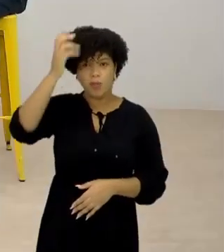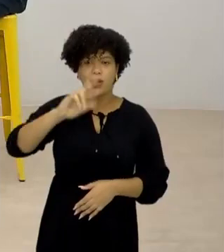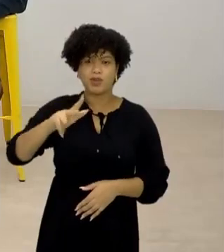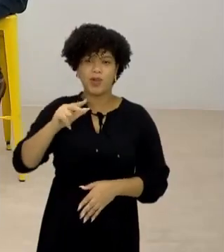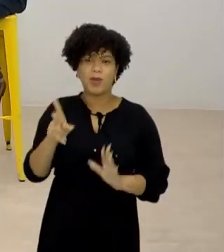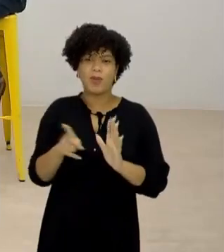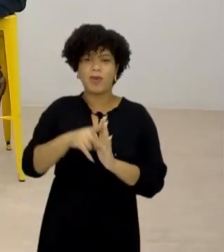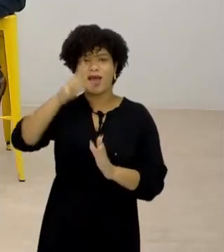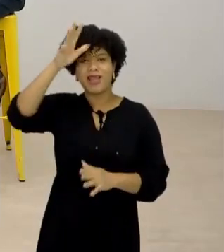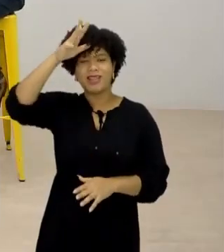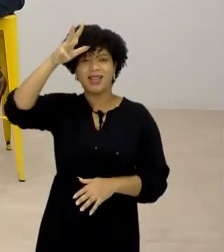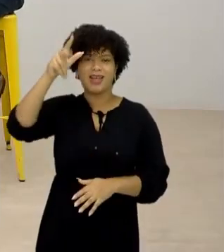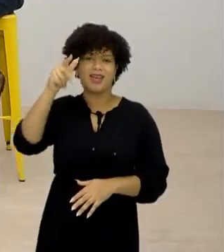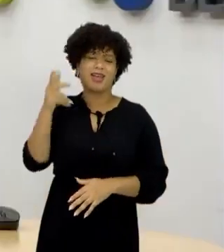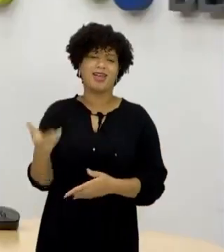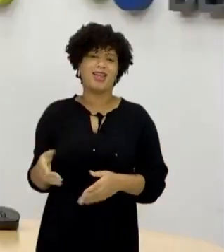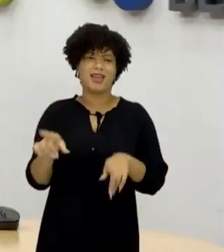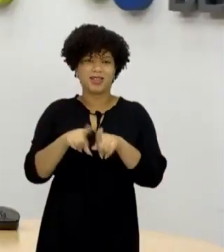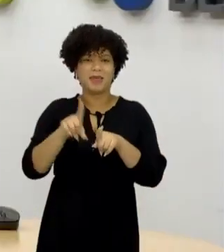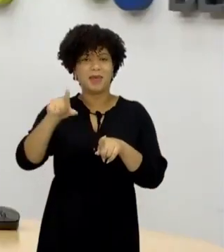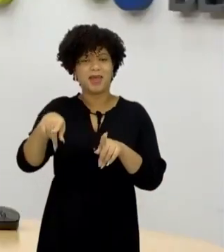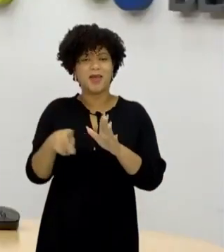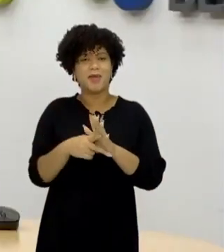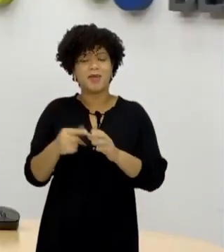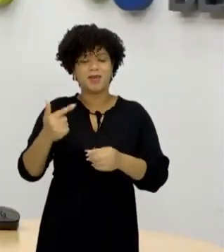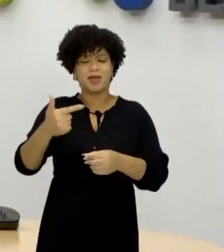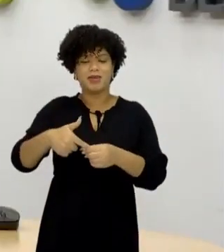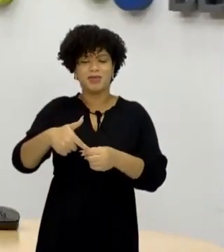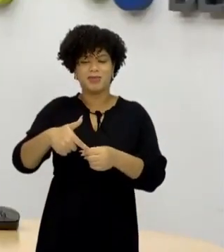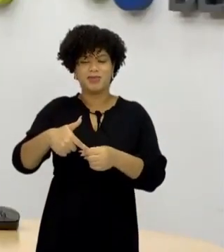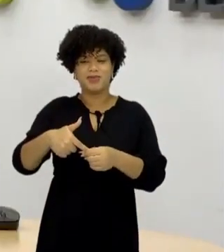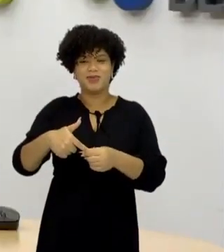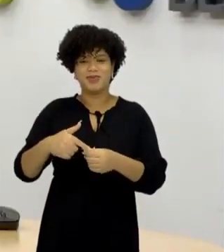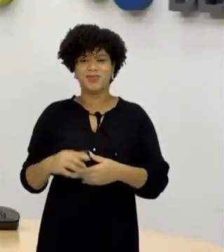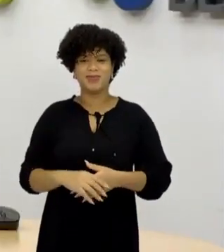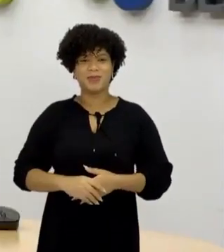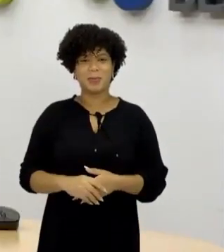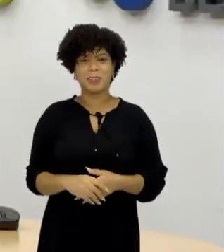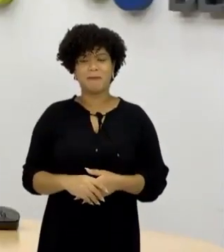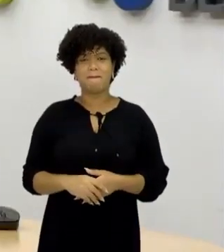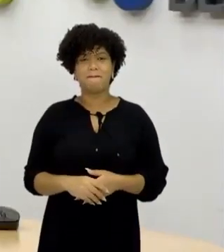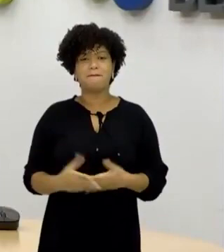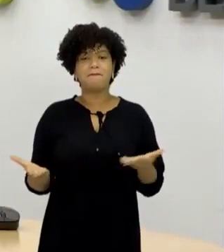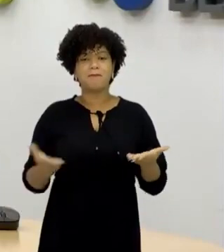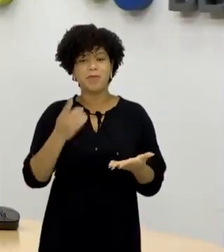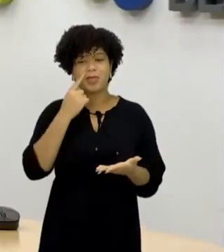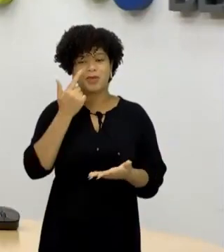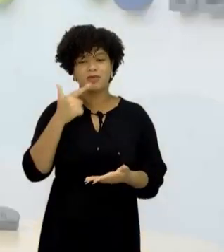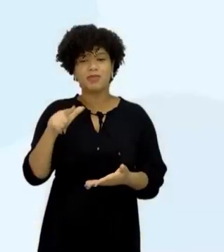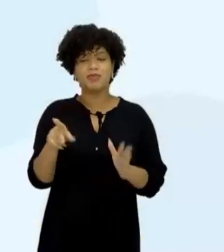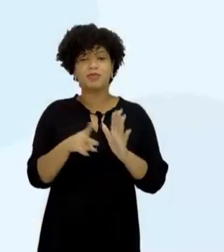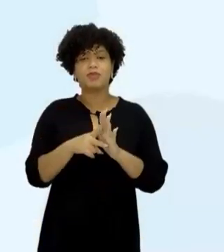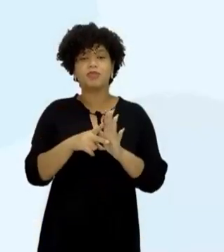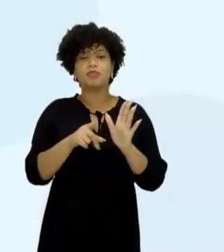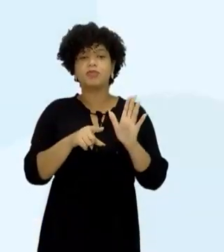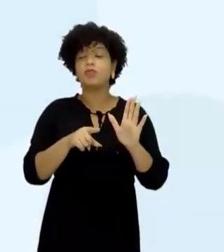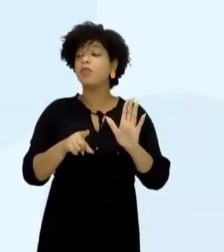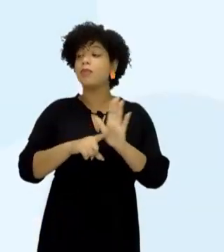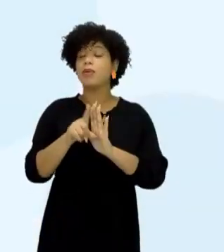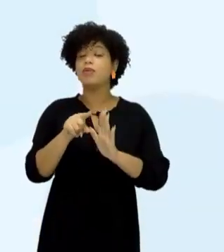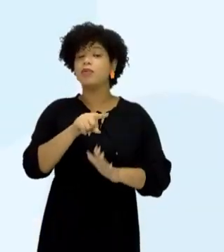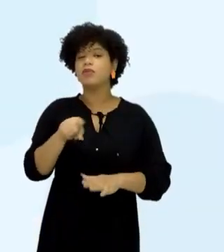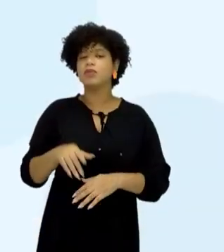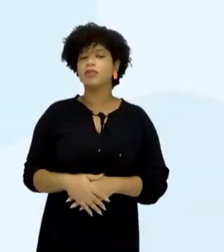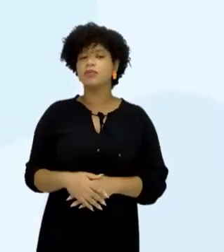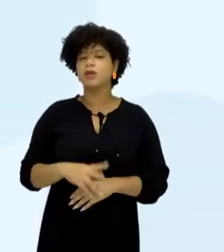galinha, não é só do vendedor, também é da gasolina. Vamos para uma enquete aí? Então vamos lá, ó. Vamos lá na enquete lá, ó. Tá lá.